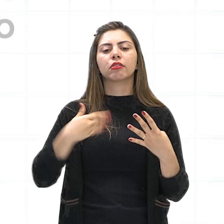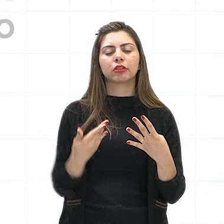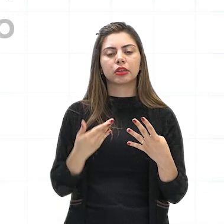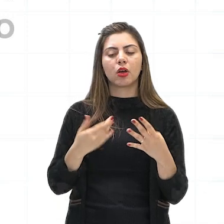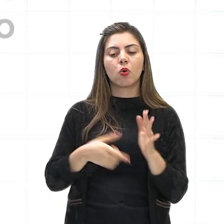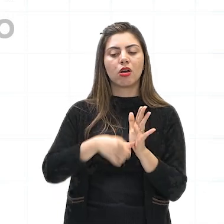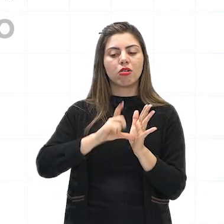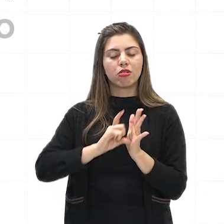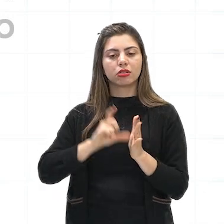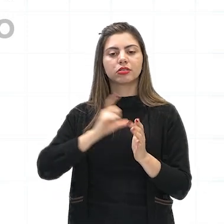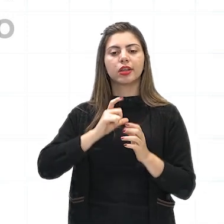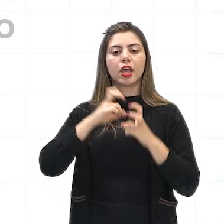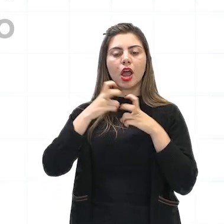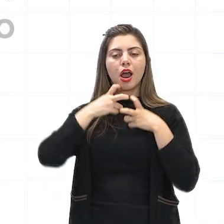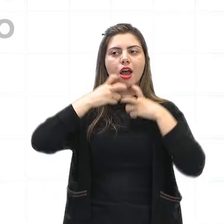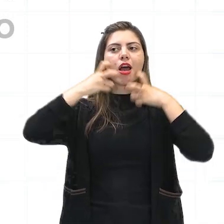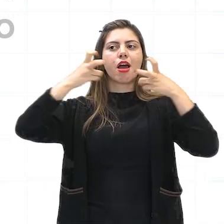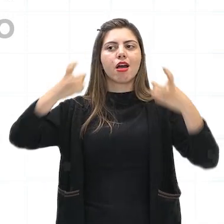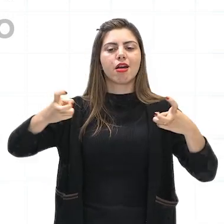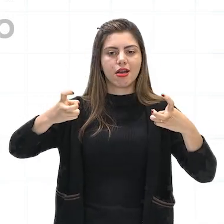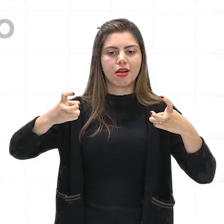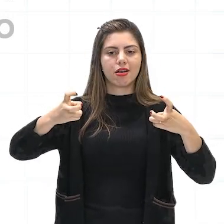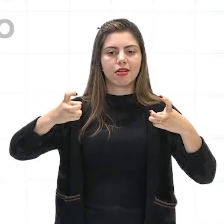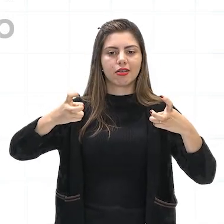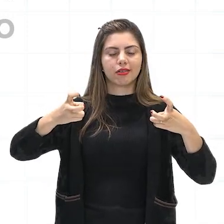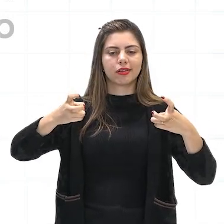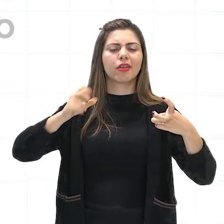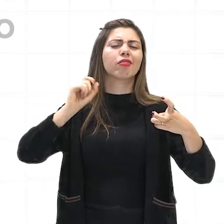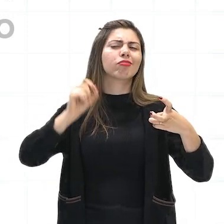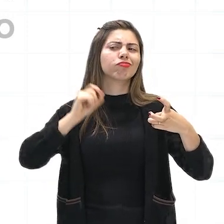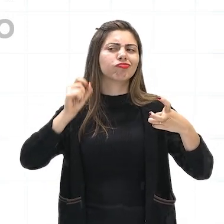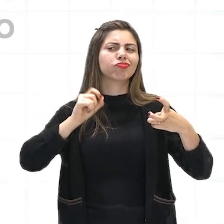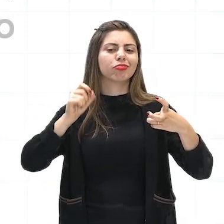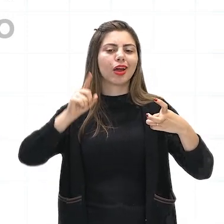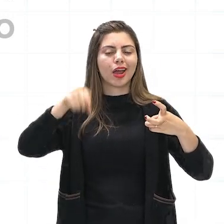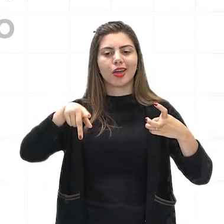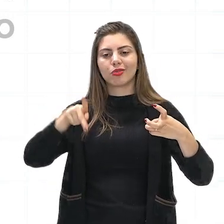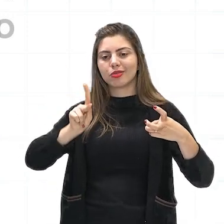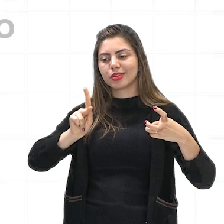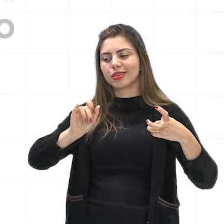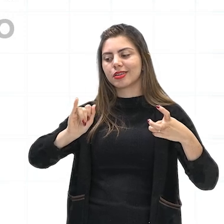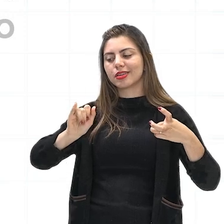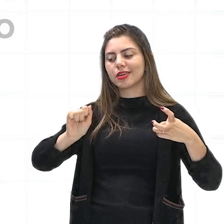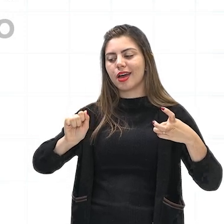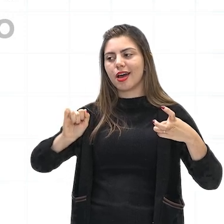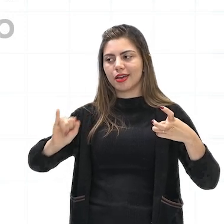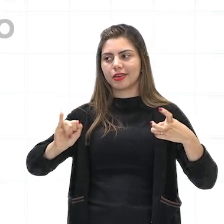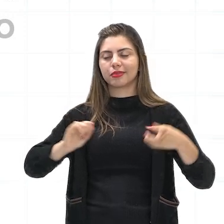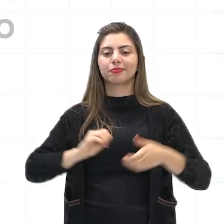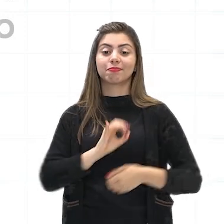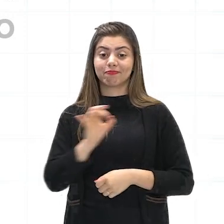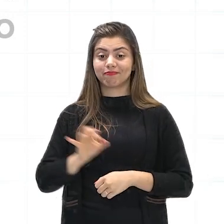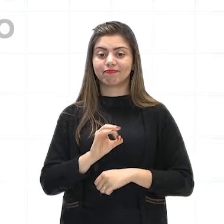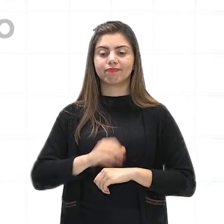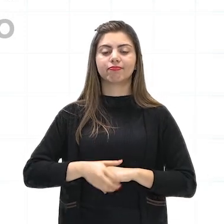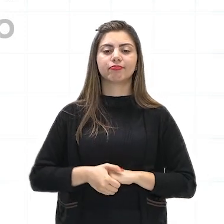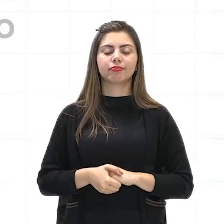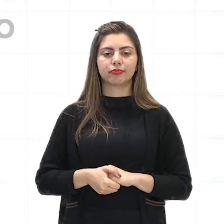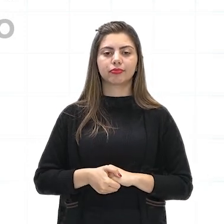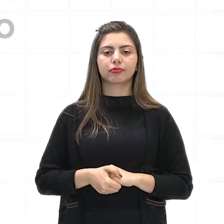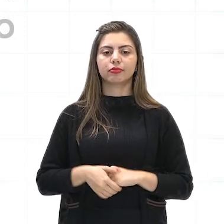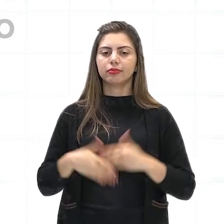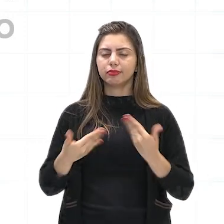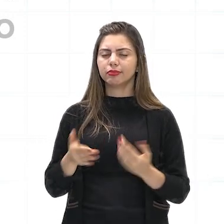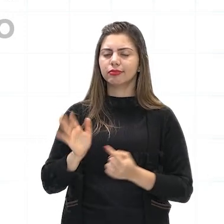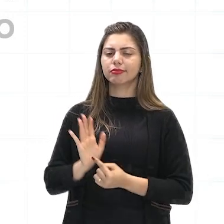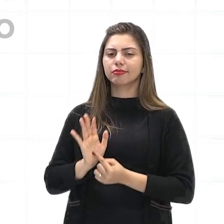ele emite um grito, né? Que é o Kiai, certo? E aí eu quero mostrar